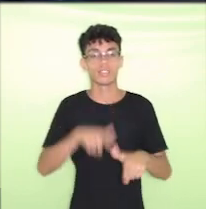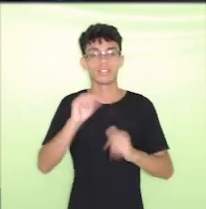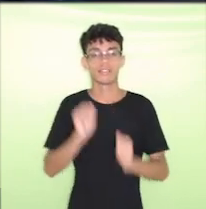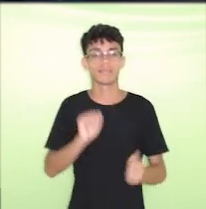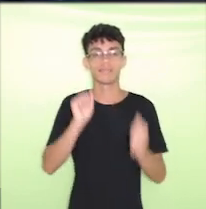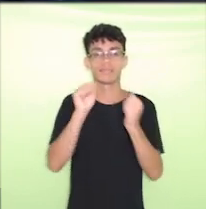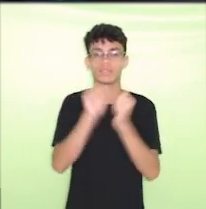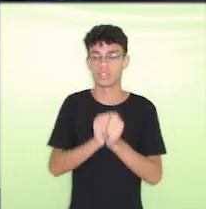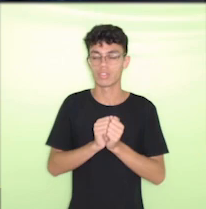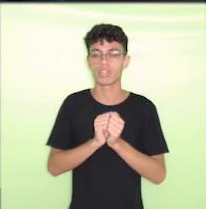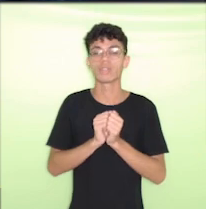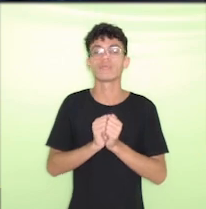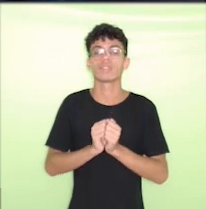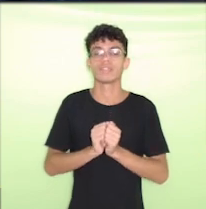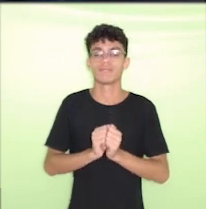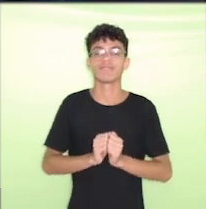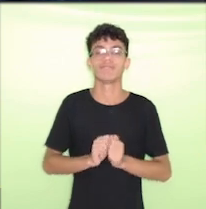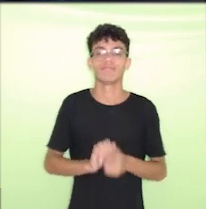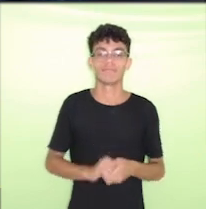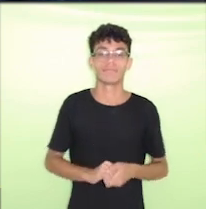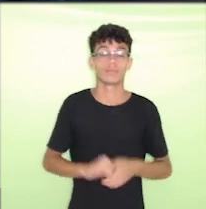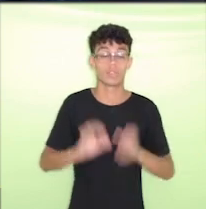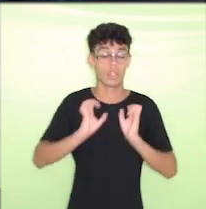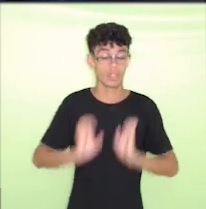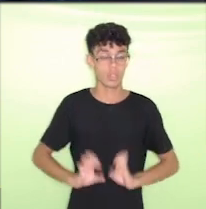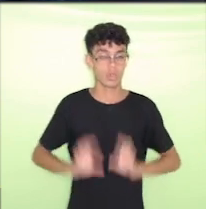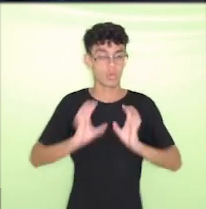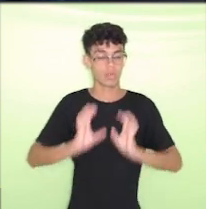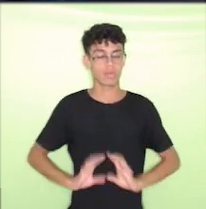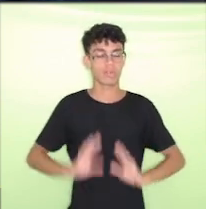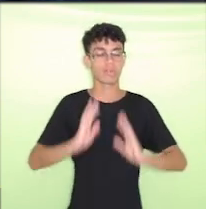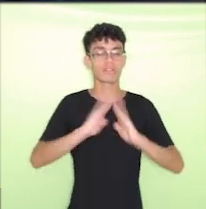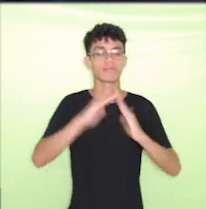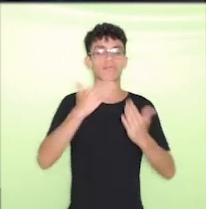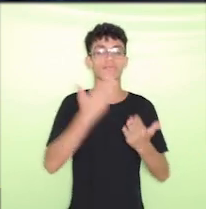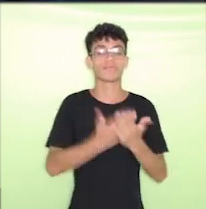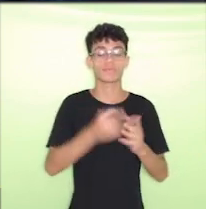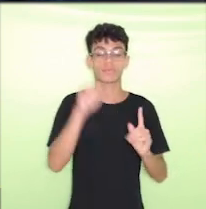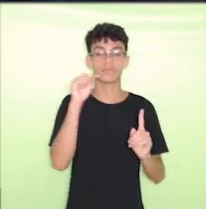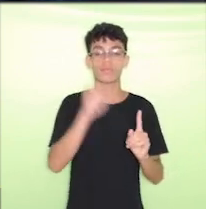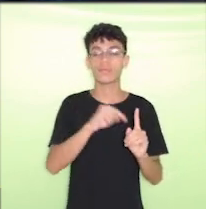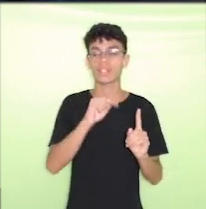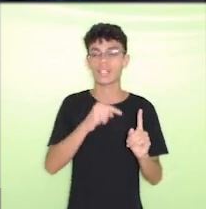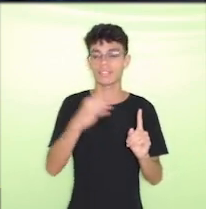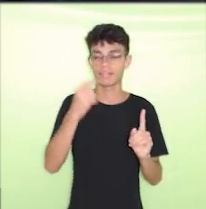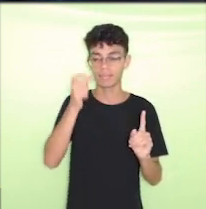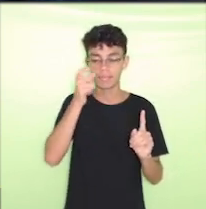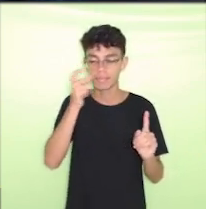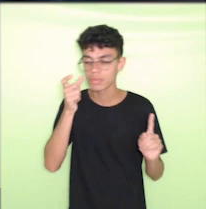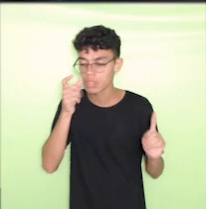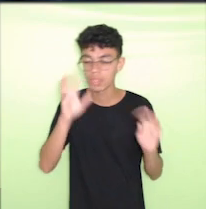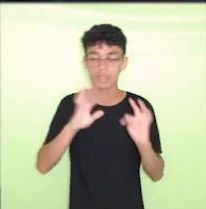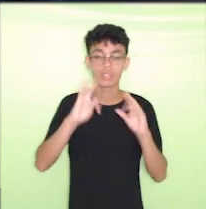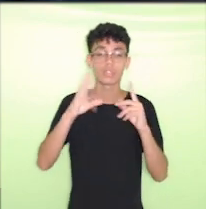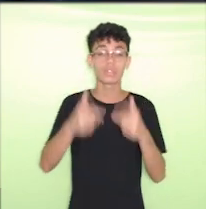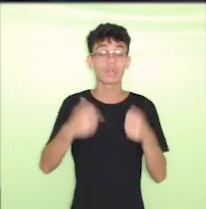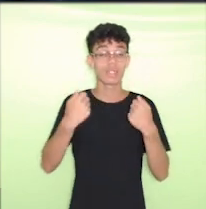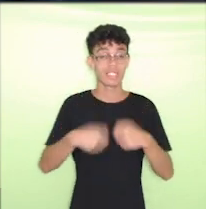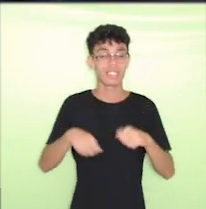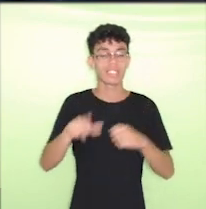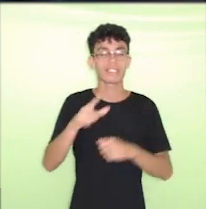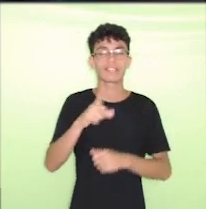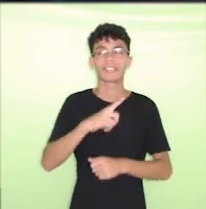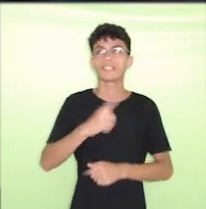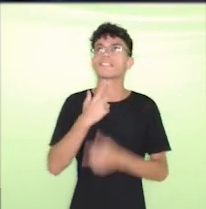para manter a disciplina e o progresso do colégio. E para que a América se interesse por tudo isso, é preciso que ela tenha ambições